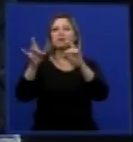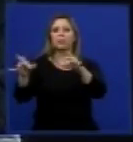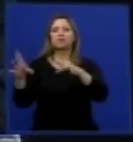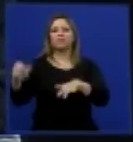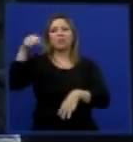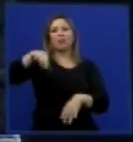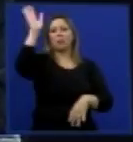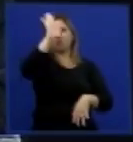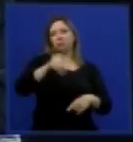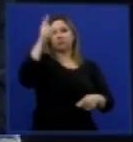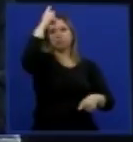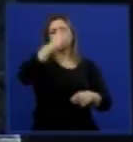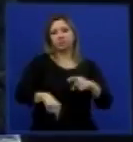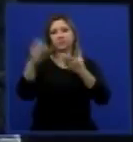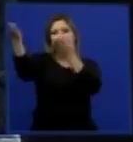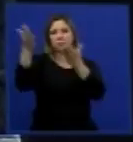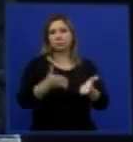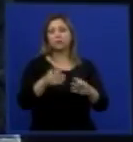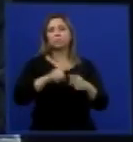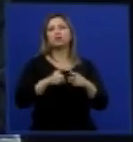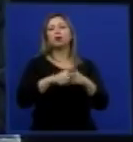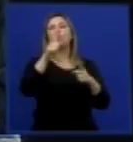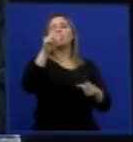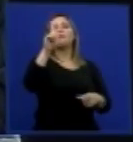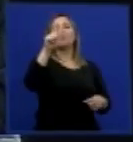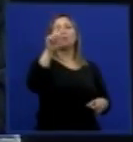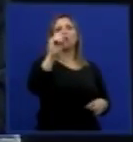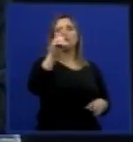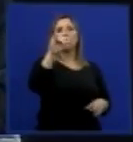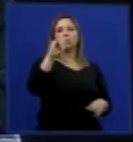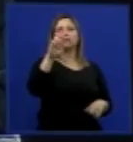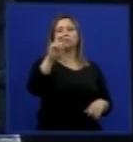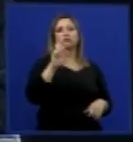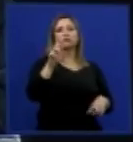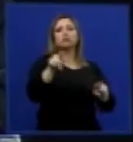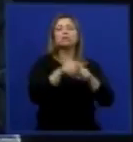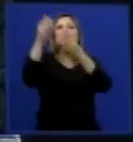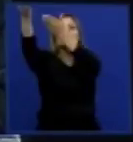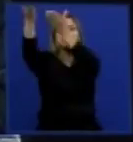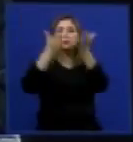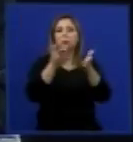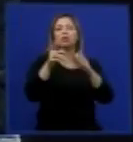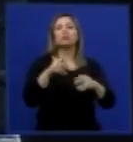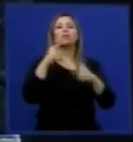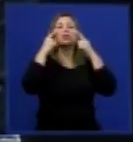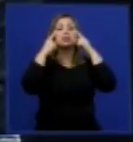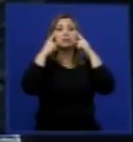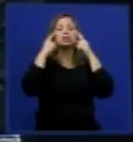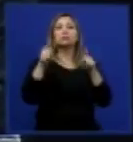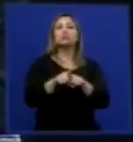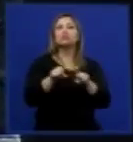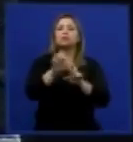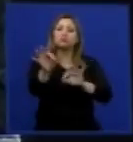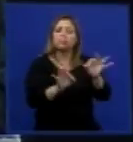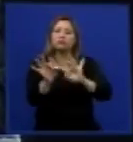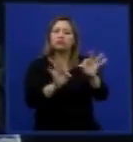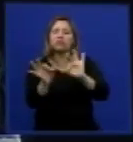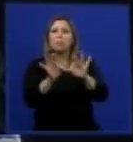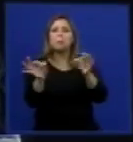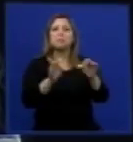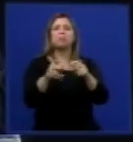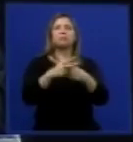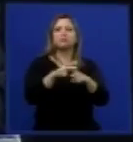proibir sua importação a goodier e a bridgeton fire são grandes importadores de pneus usados do Japão e da Europa para reformar nos Estados